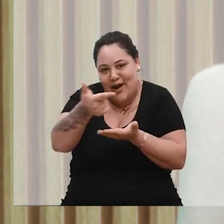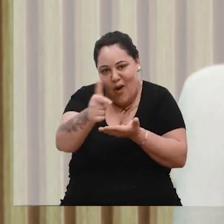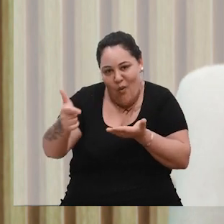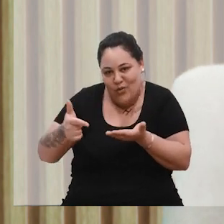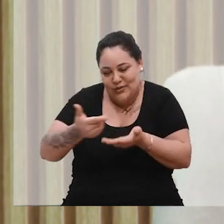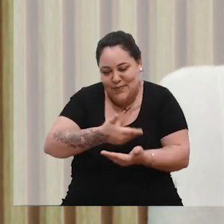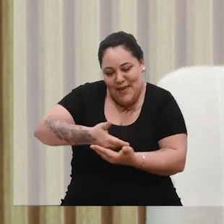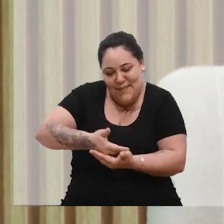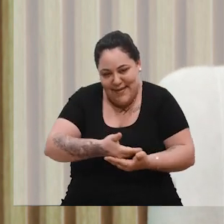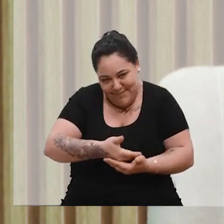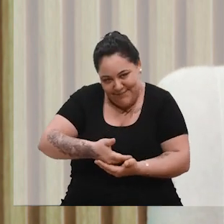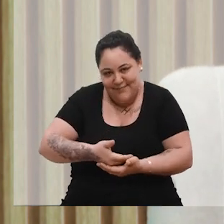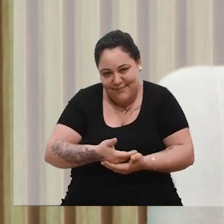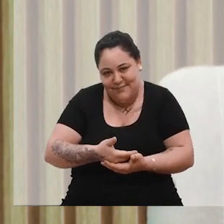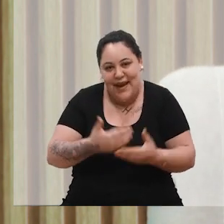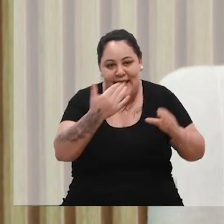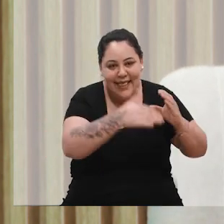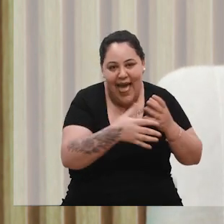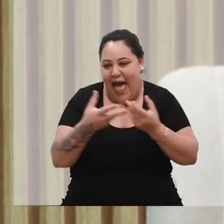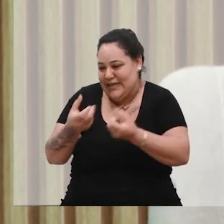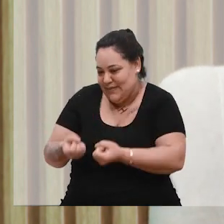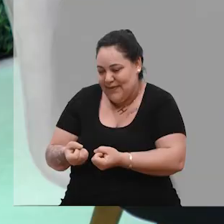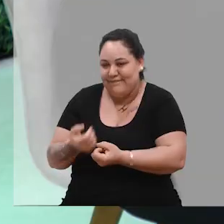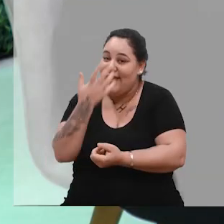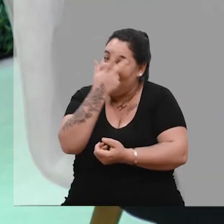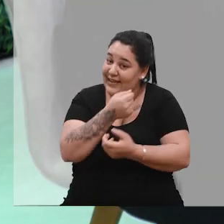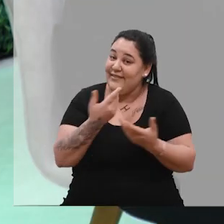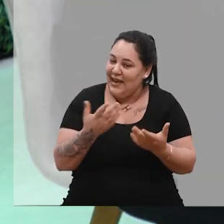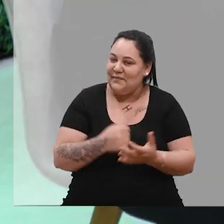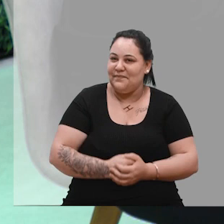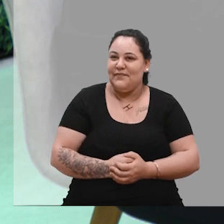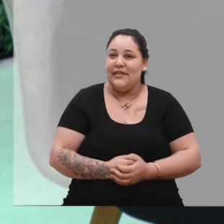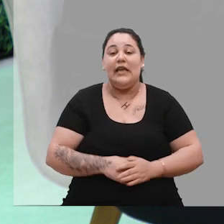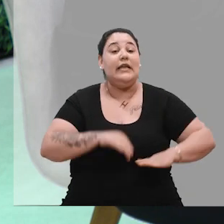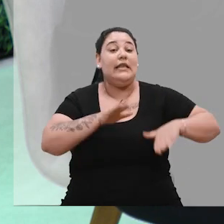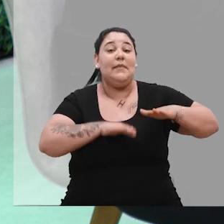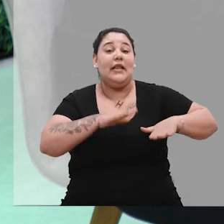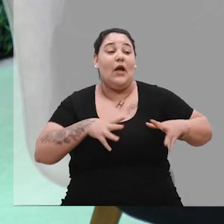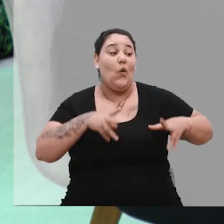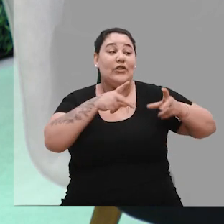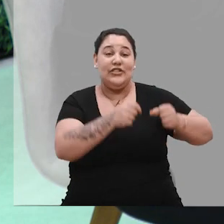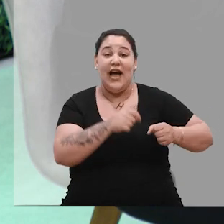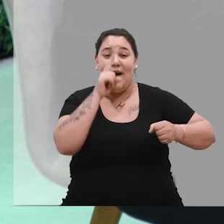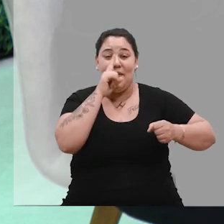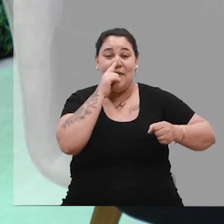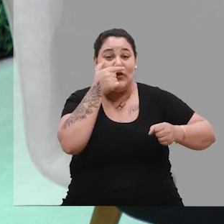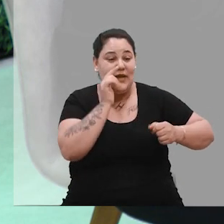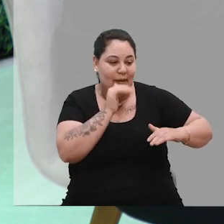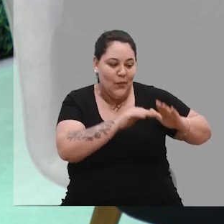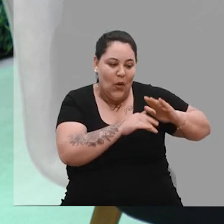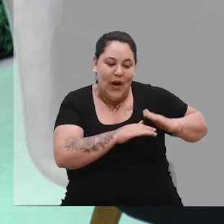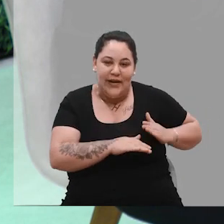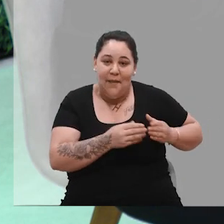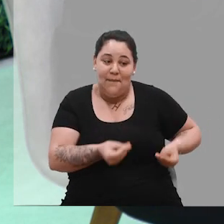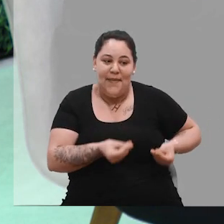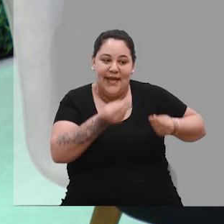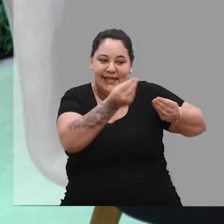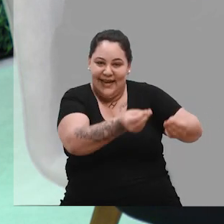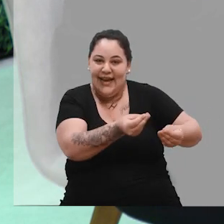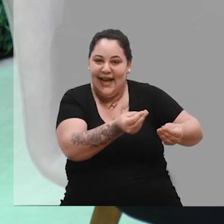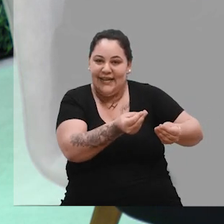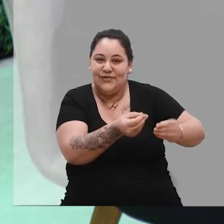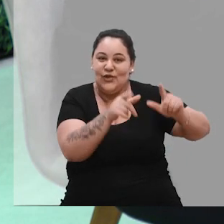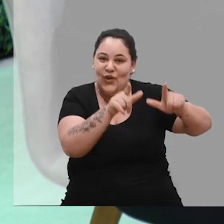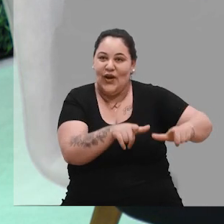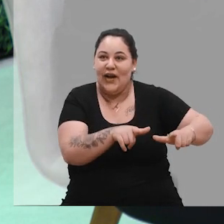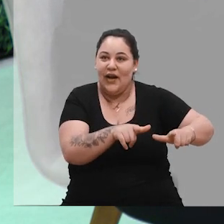a quem precisa e receber de quem precisa. É lindo, né? E dependendo da quantidade que essa mãe consegue guardar, né, para levar para esse banco de